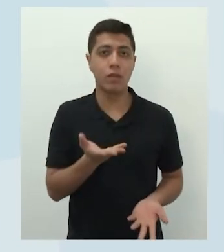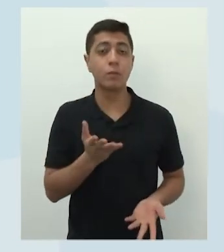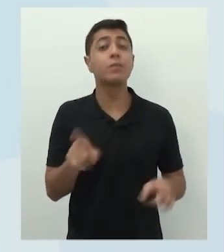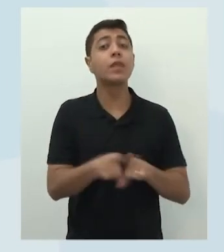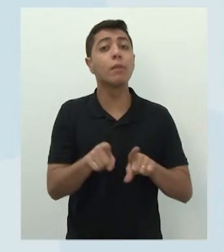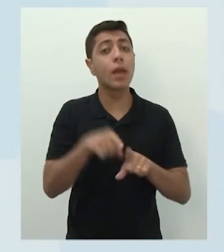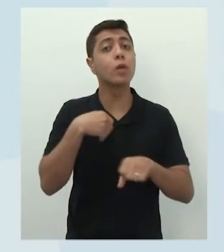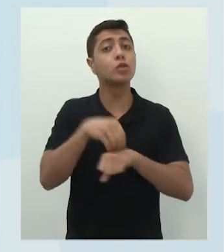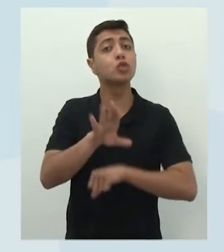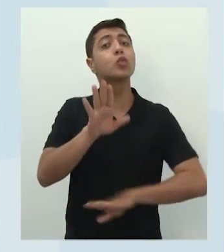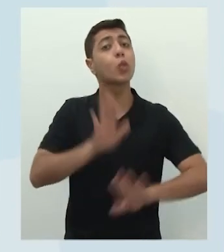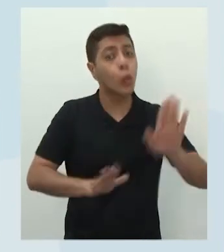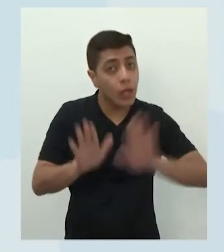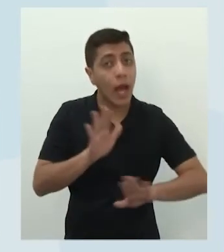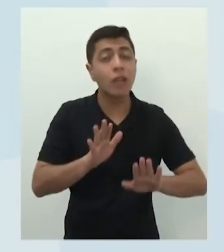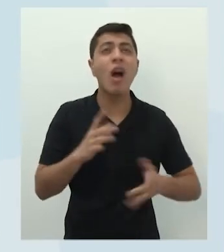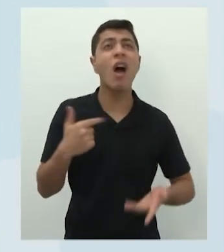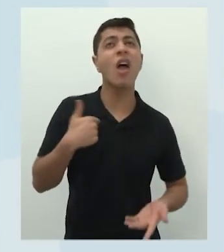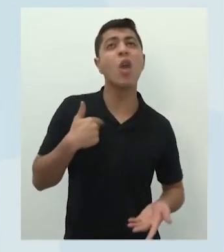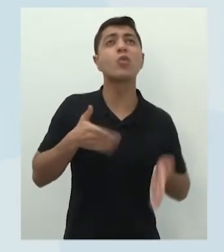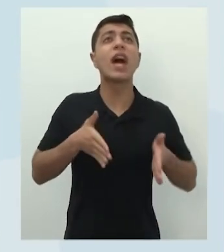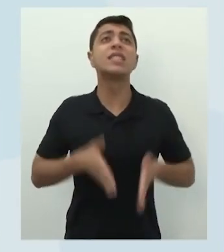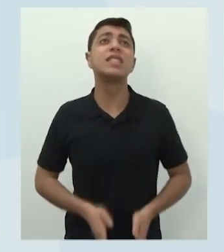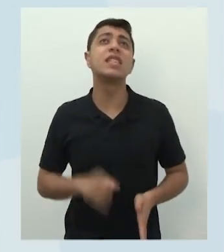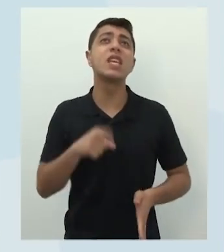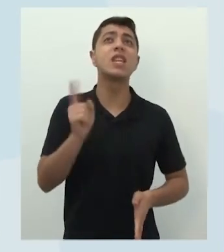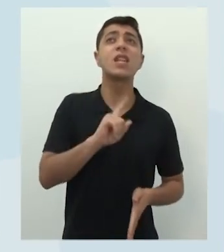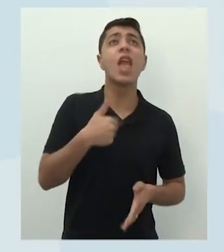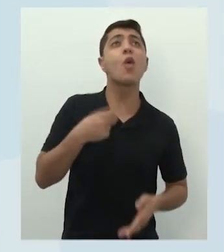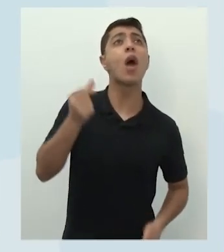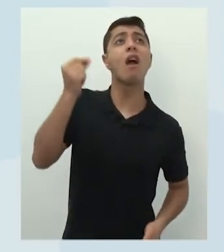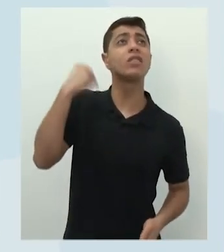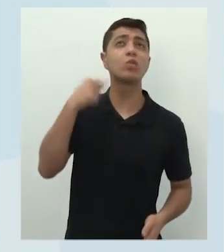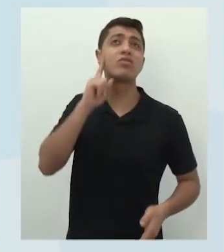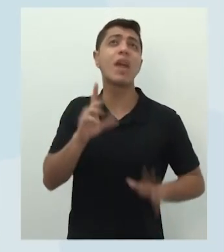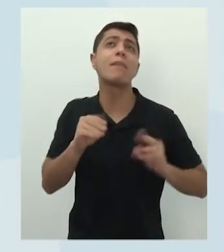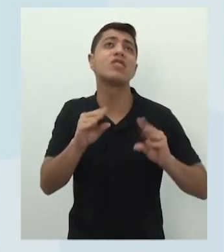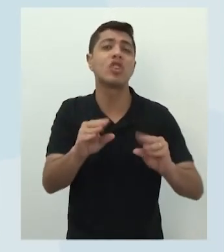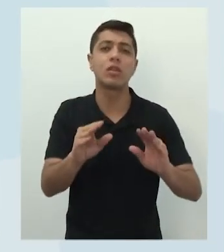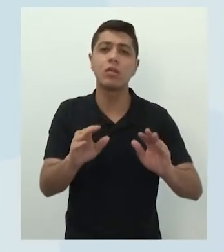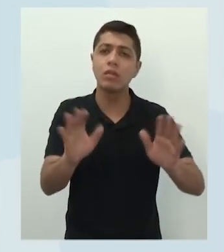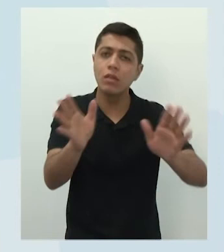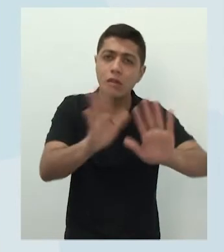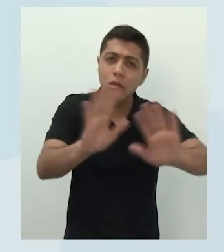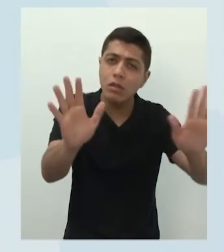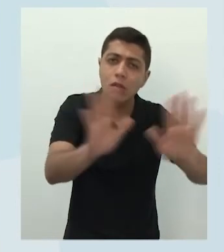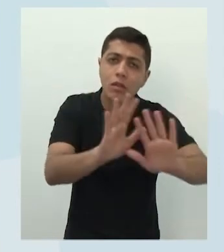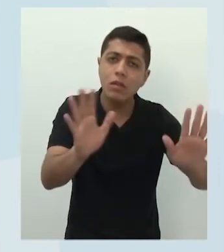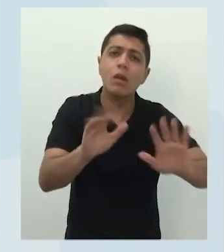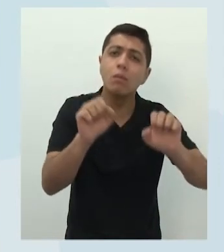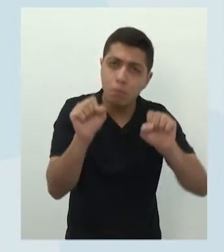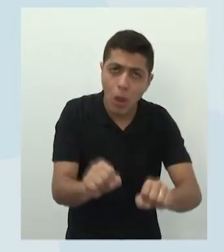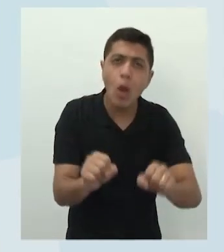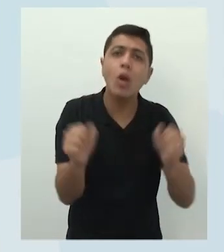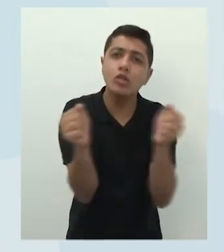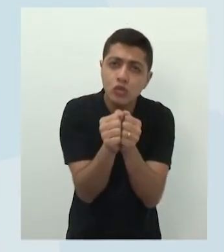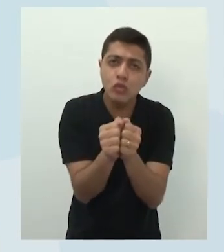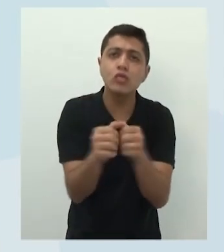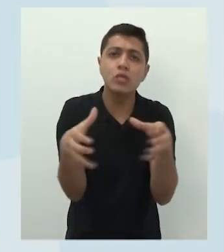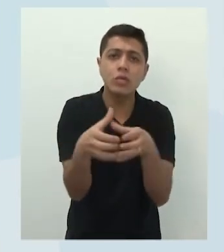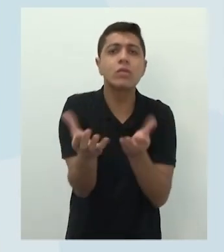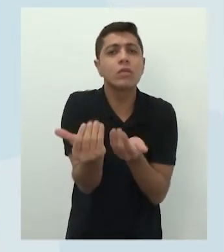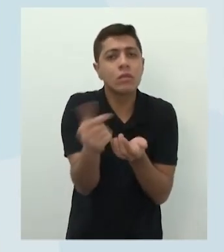e bater na cabeça da Tânia, e pode pegar um martelo e pregar um prego na parede. Eu acho que isso é meio óbvio. Isso tem que ser considerado e